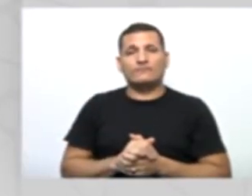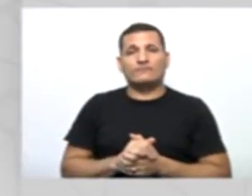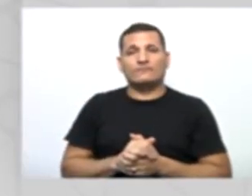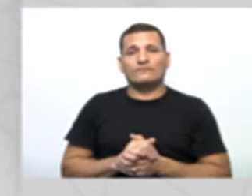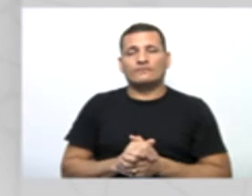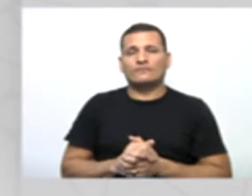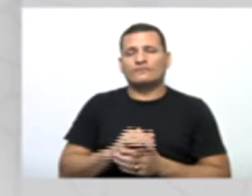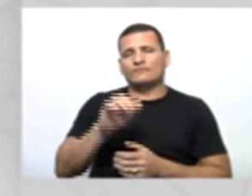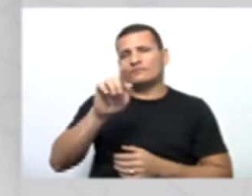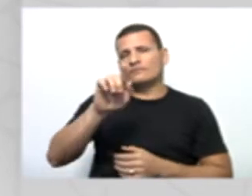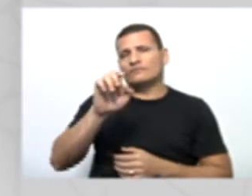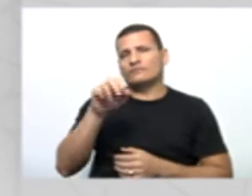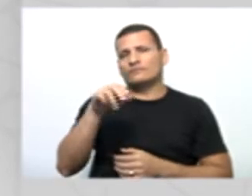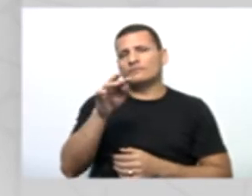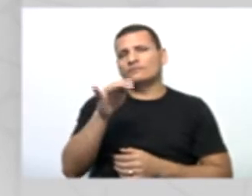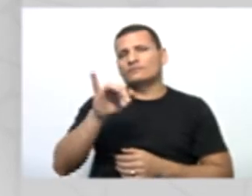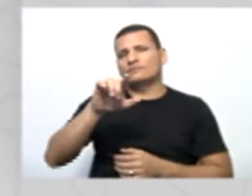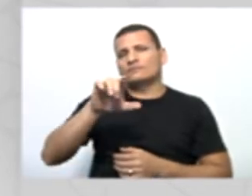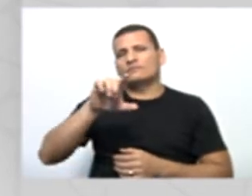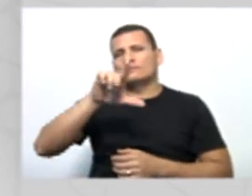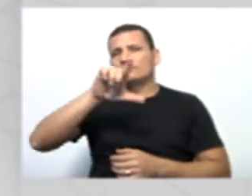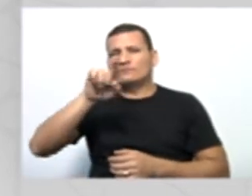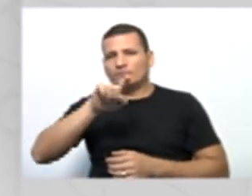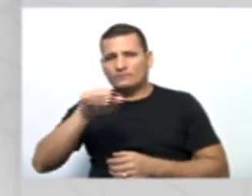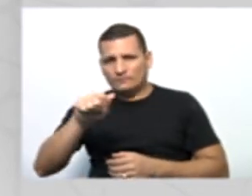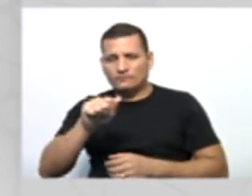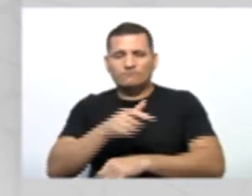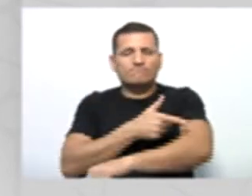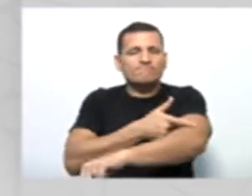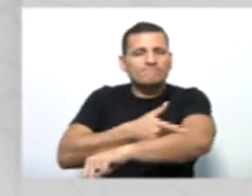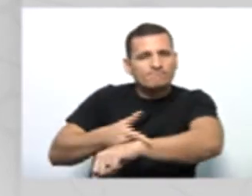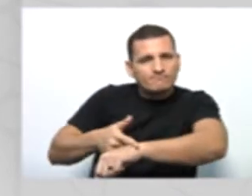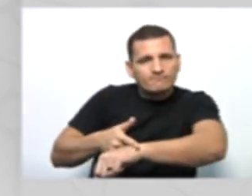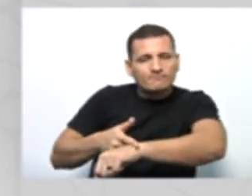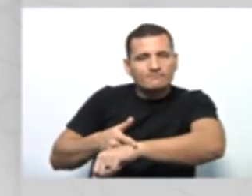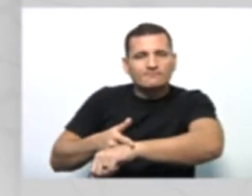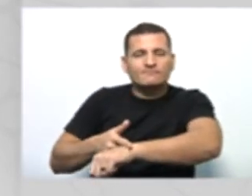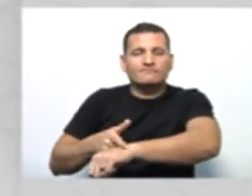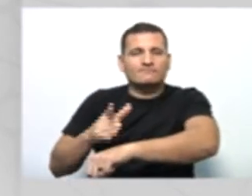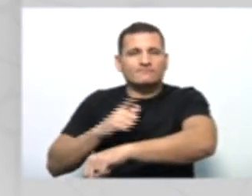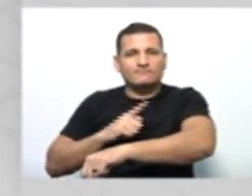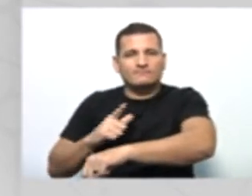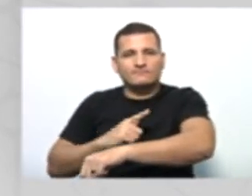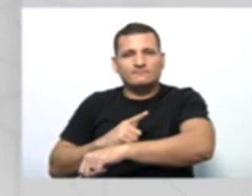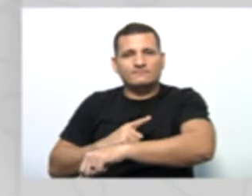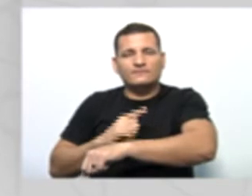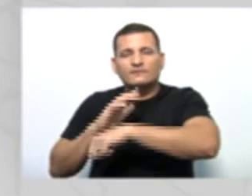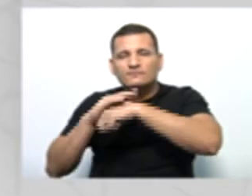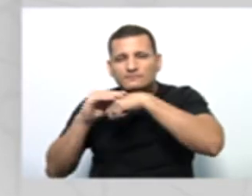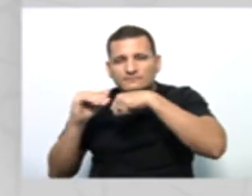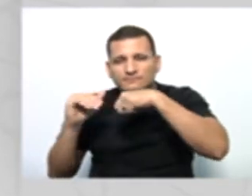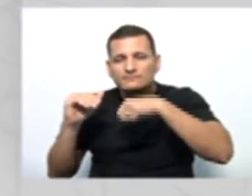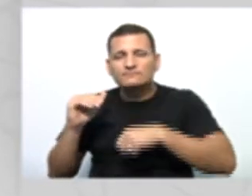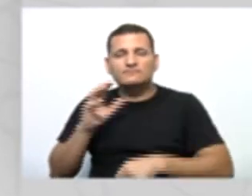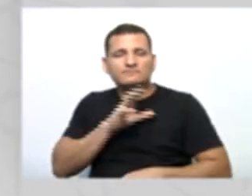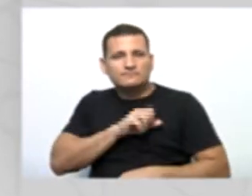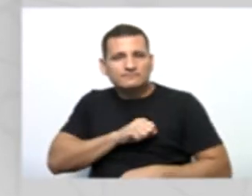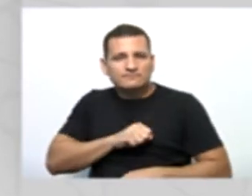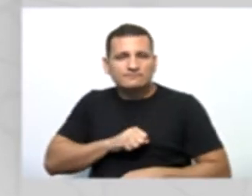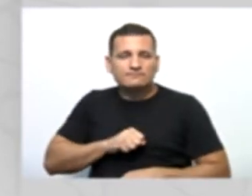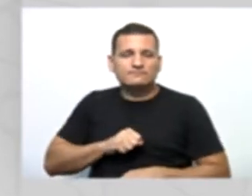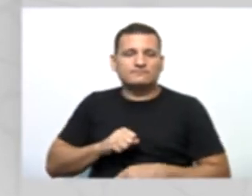Gentileza, aquela pessoa que na vida social ela é polida, ela é cortês, ela é gentil, é amável com os outros, é